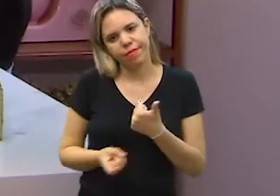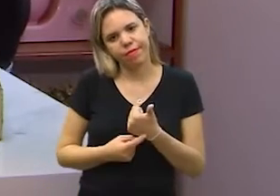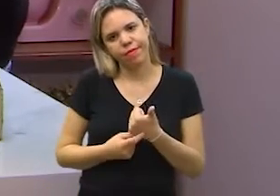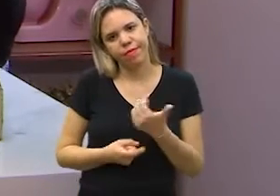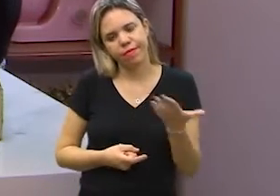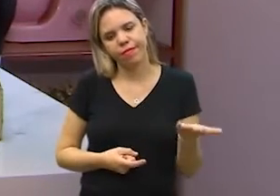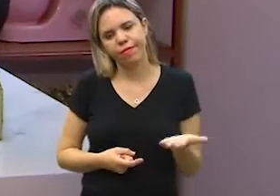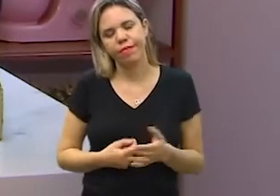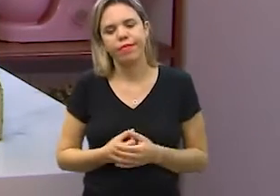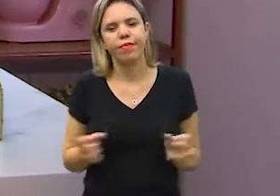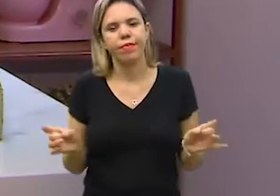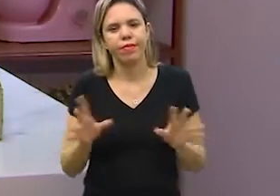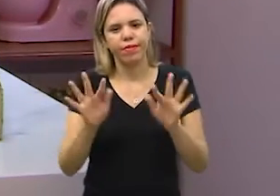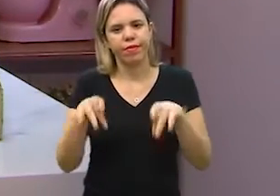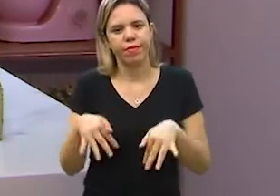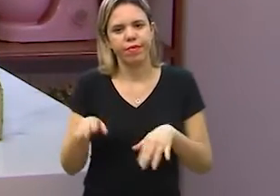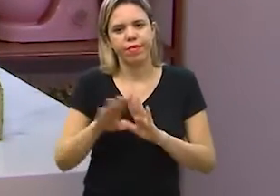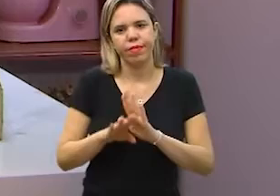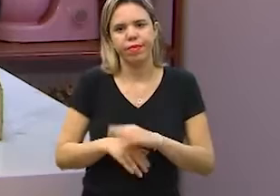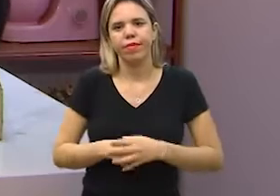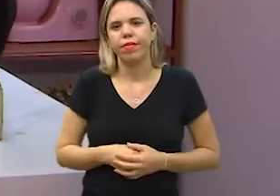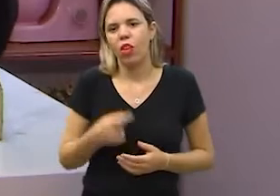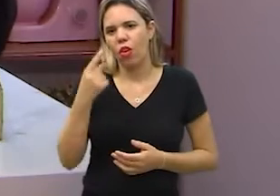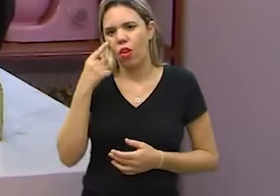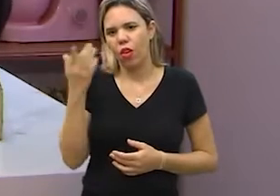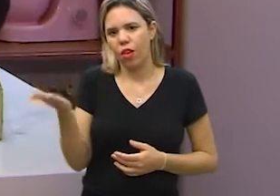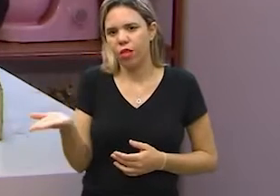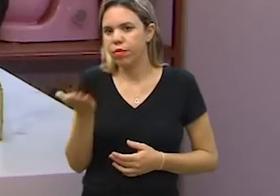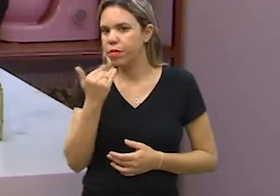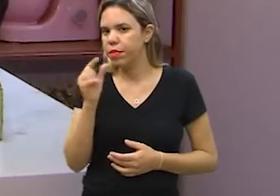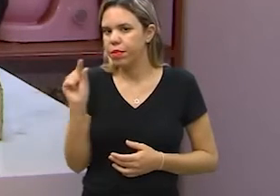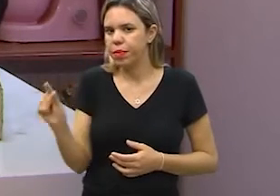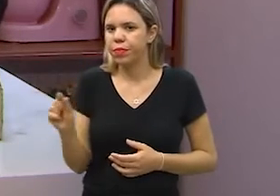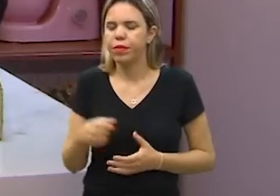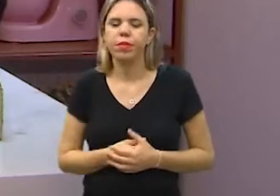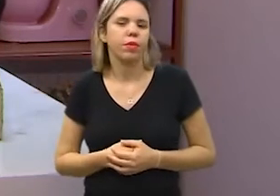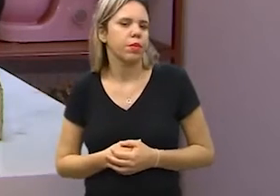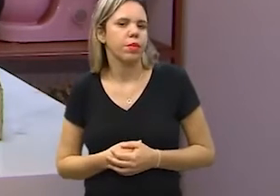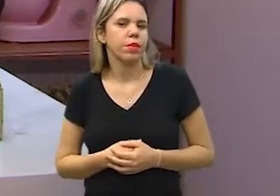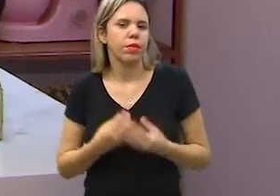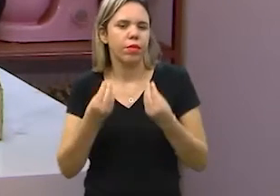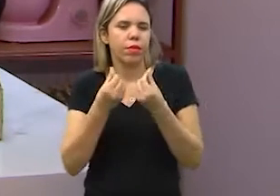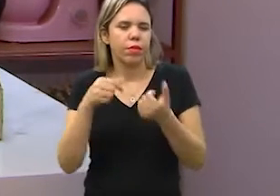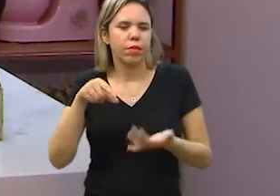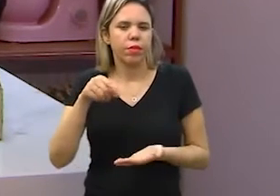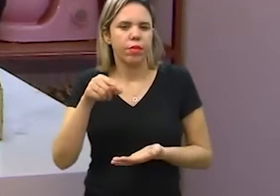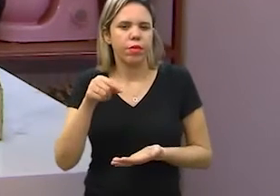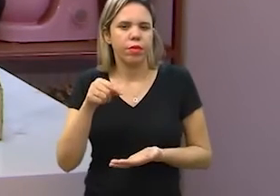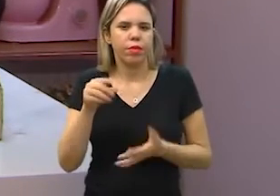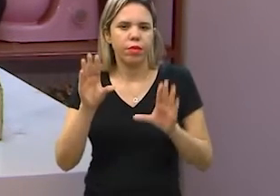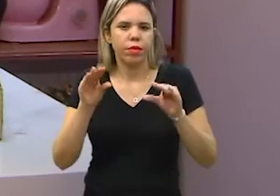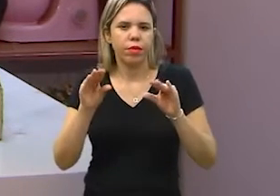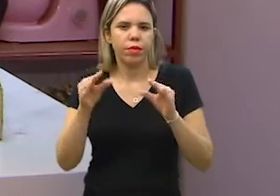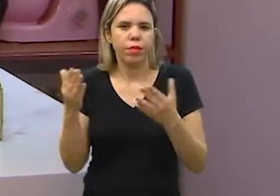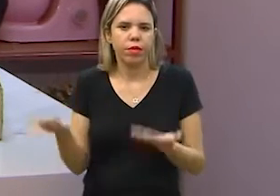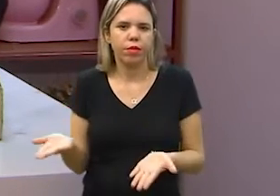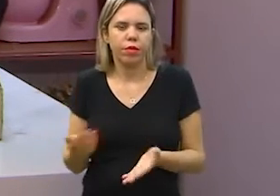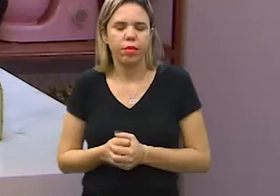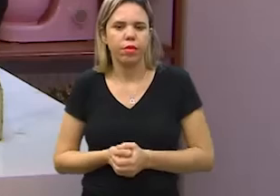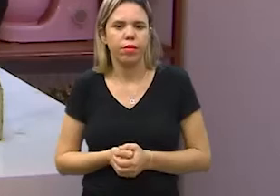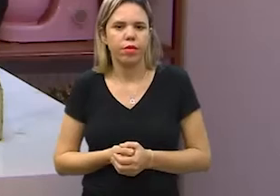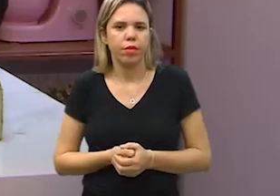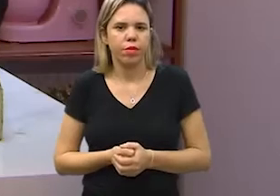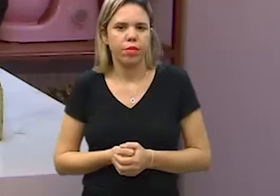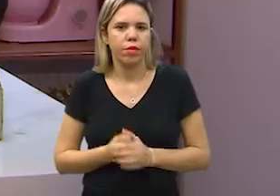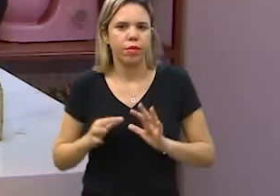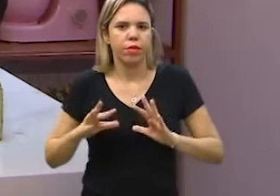lá. E antes de encerrar o programa, olha só, ó, ficou úmido, né, macio, né,